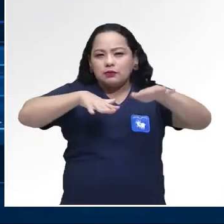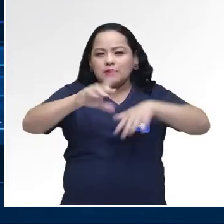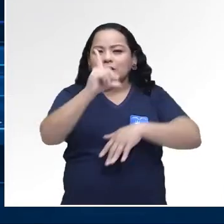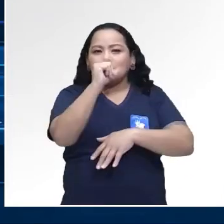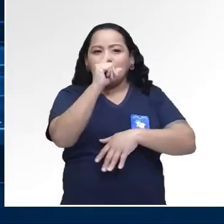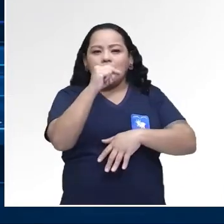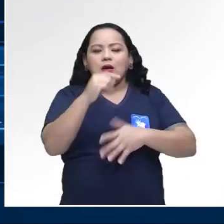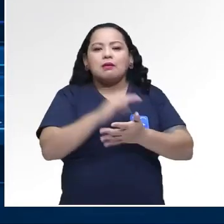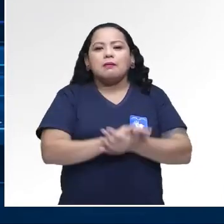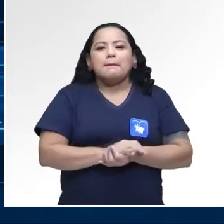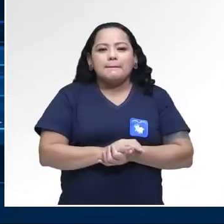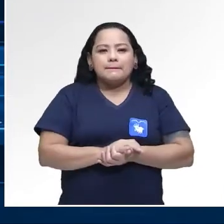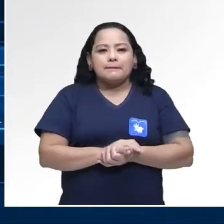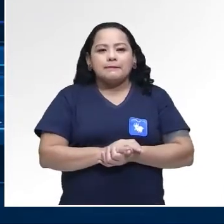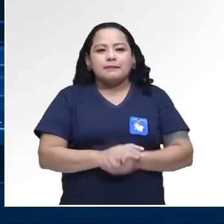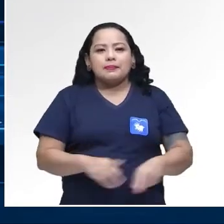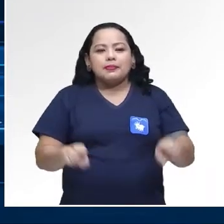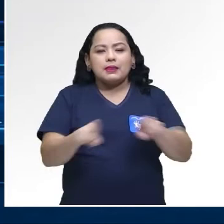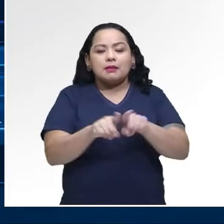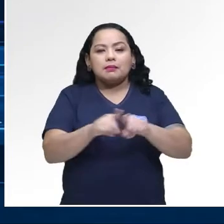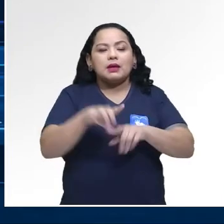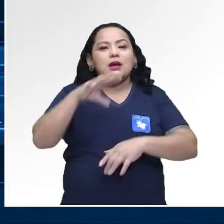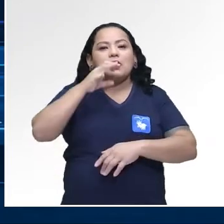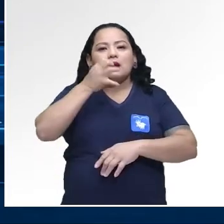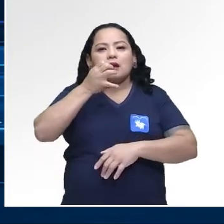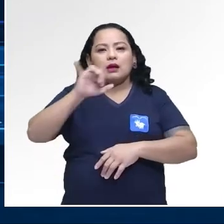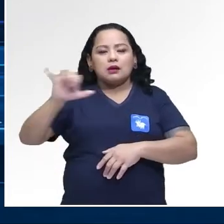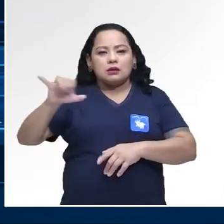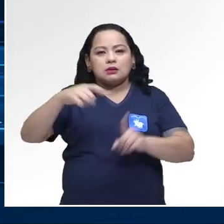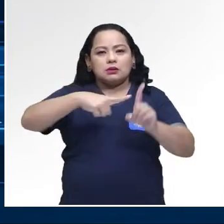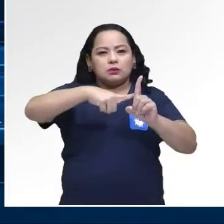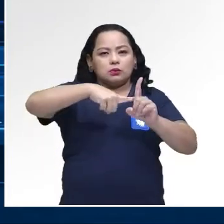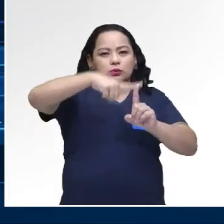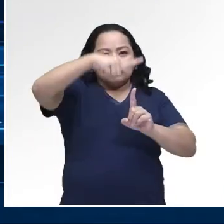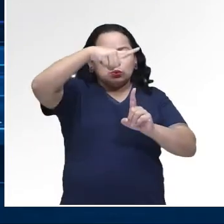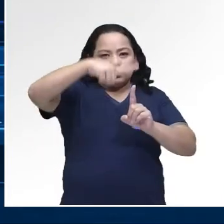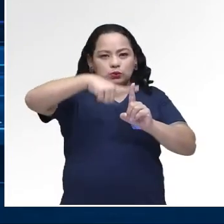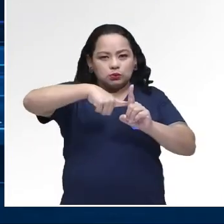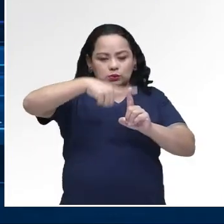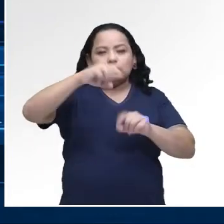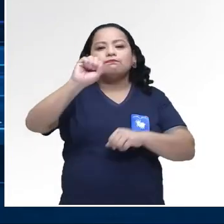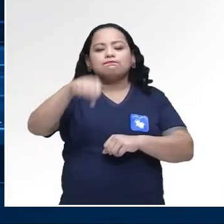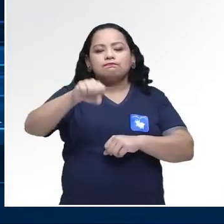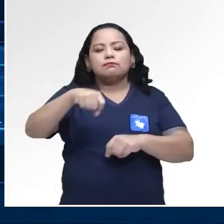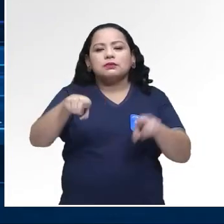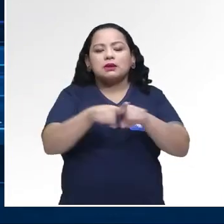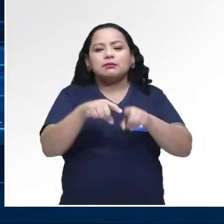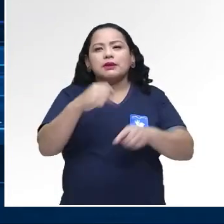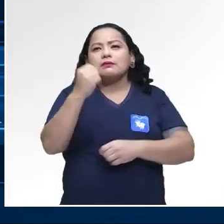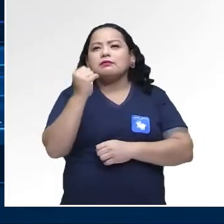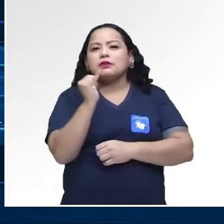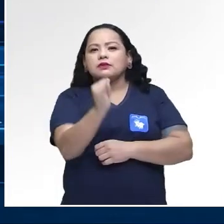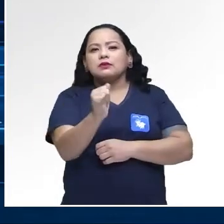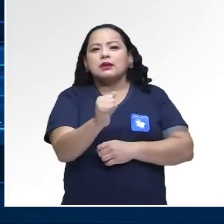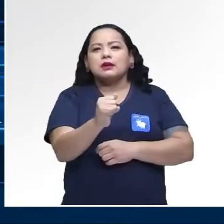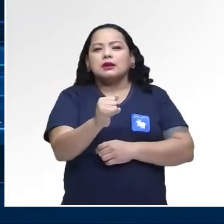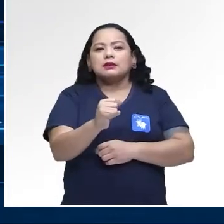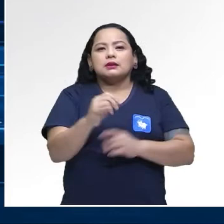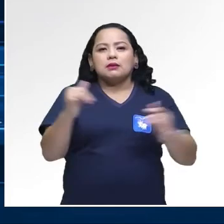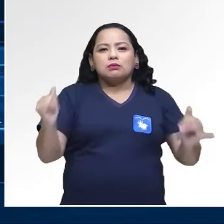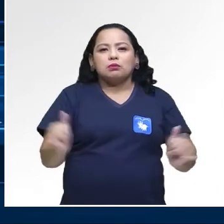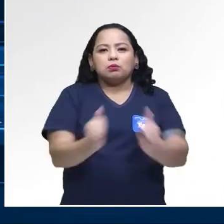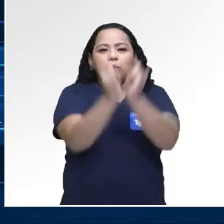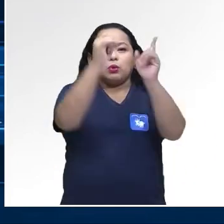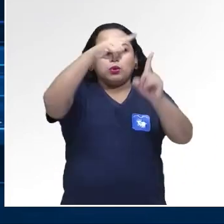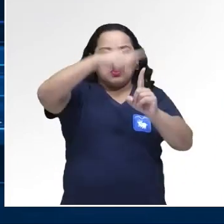girar a turbina. A energia térmica, que está relacionada com a temperatura, quando a gente fala lá da usina termoelétrica